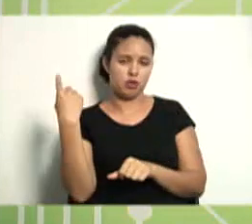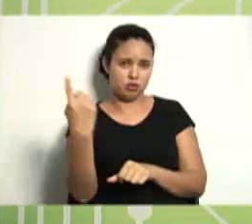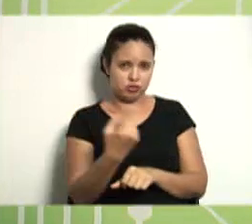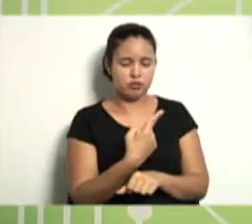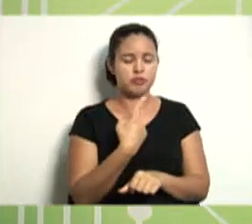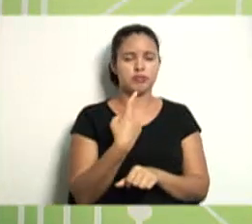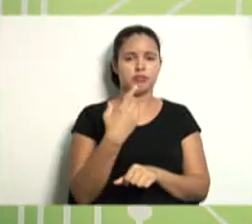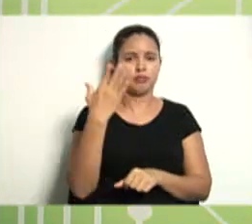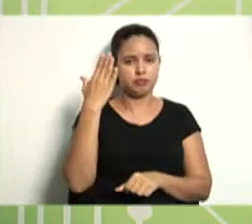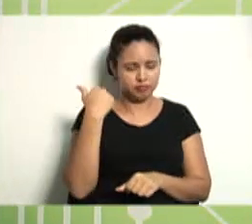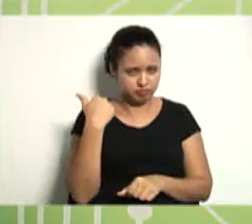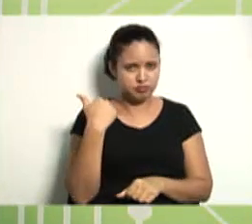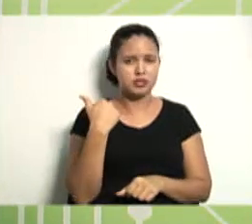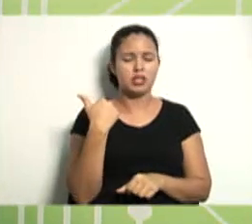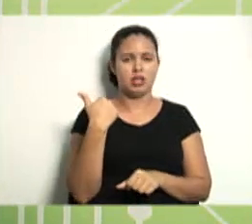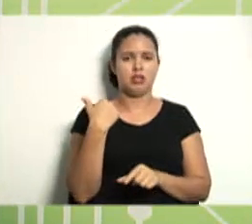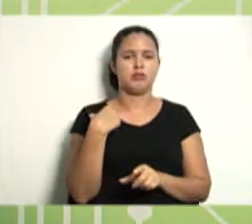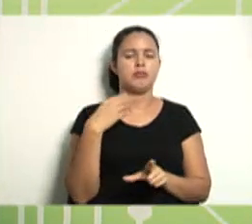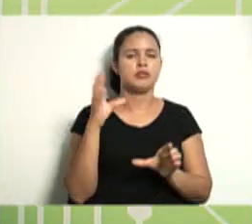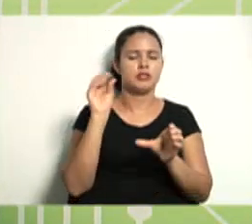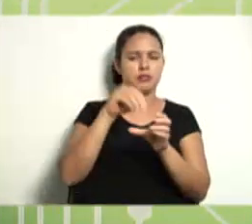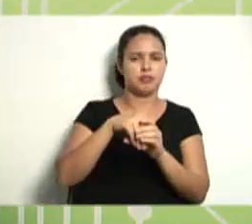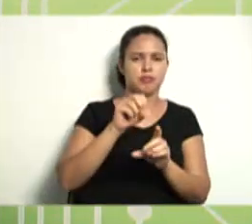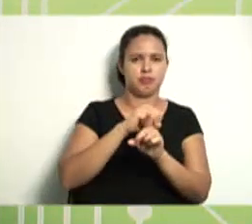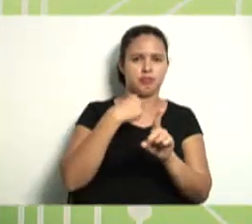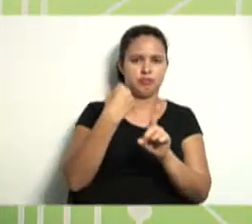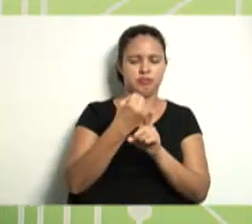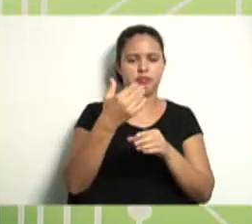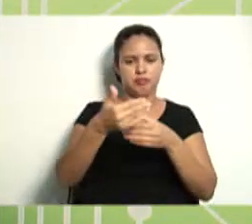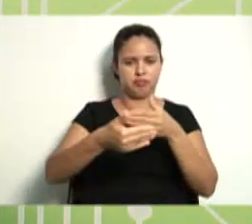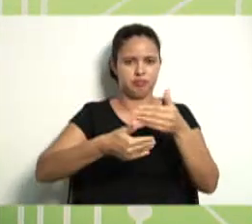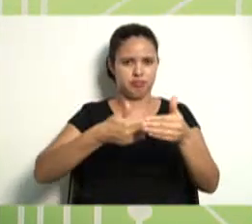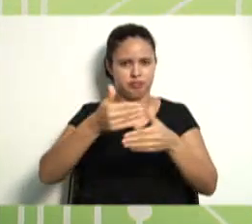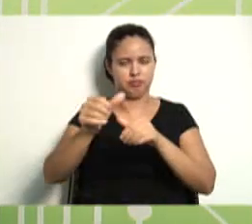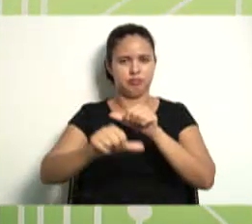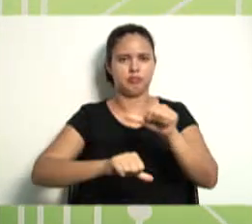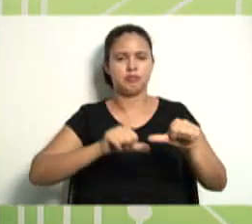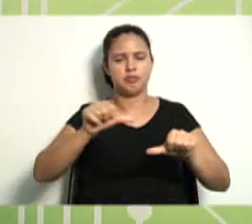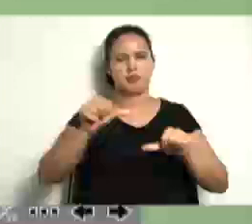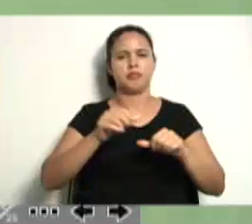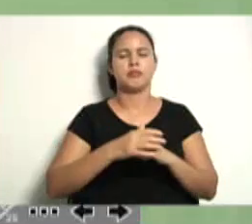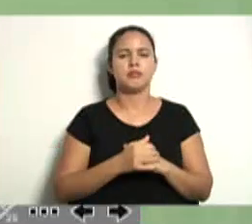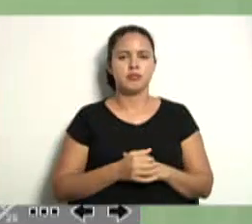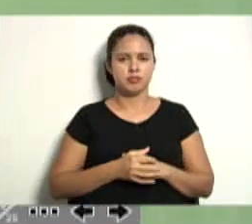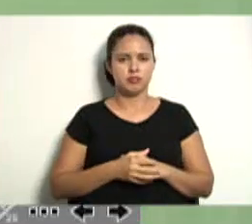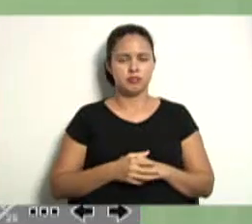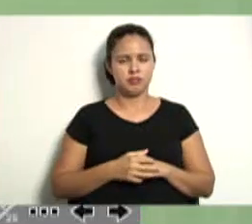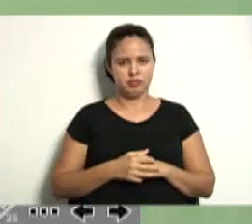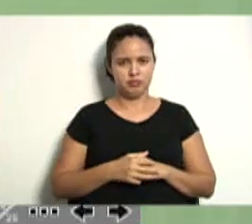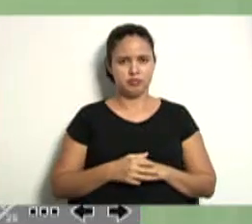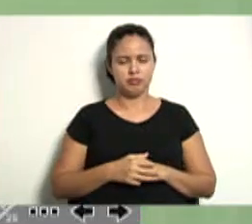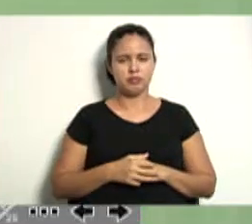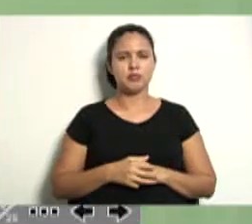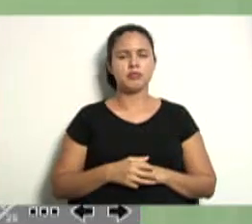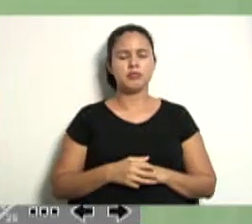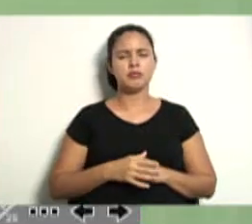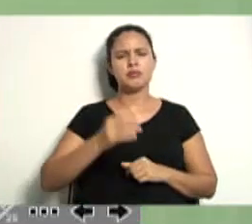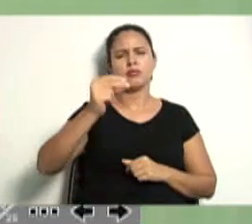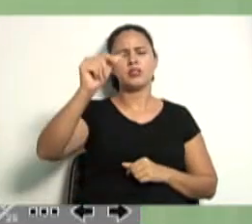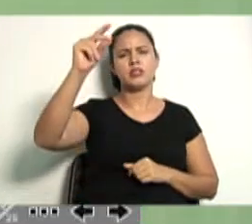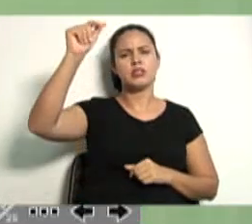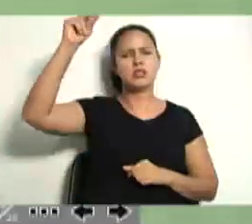da sociedade também se transformam. Vamos lá. Os homens da caverna viviam